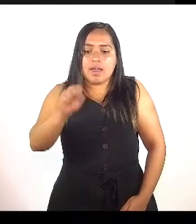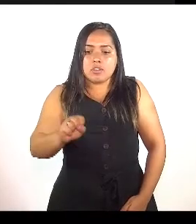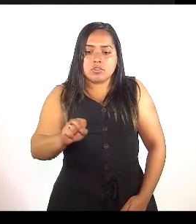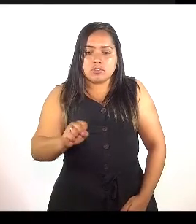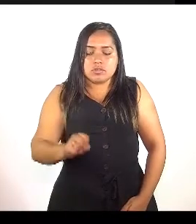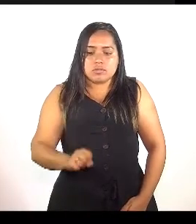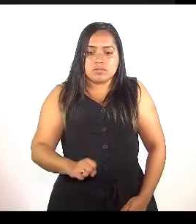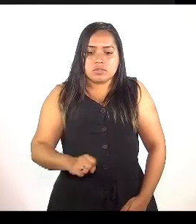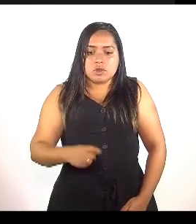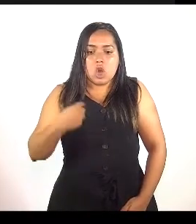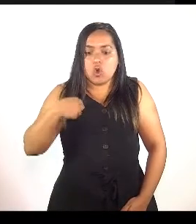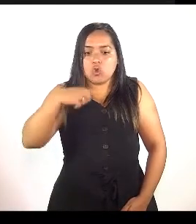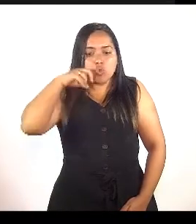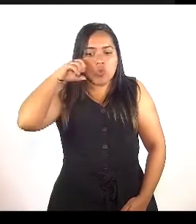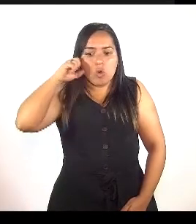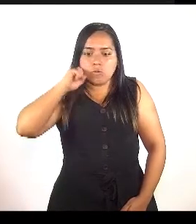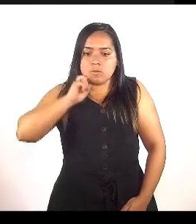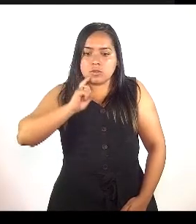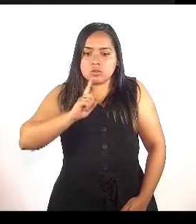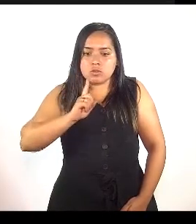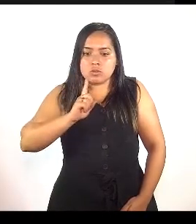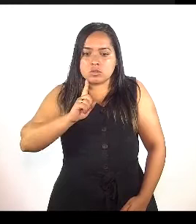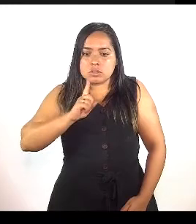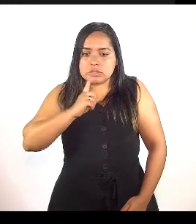Não estou ouvindo.